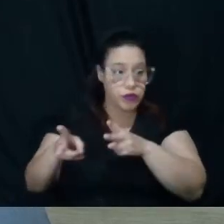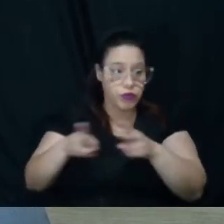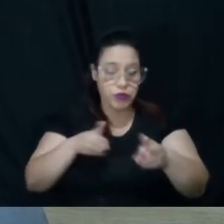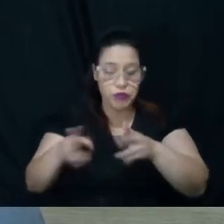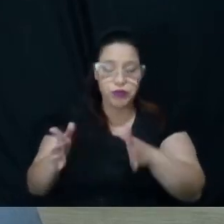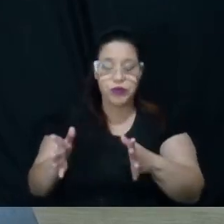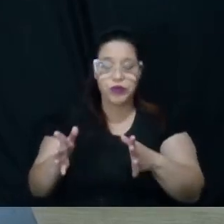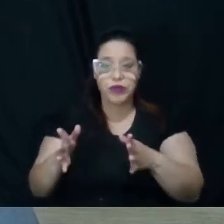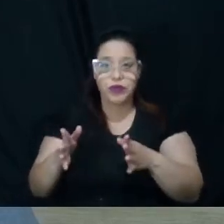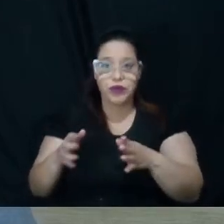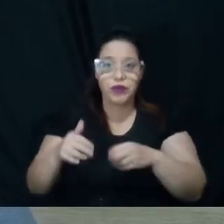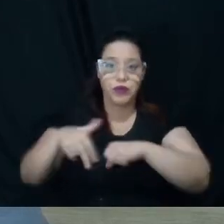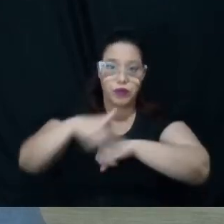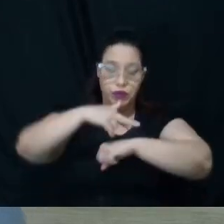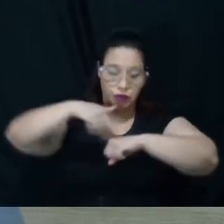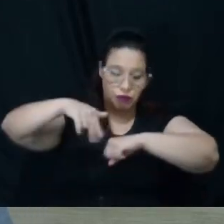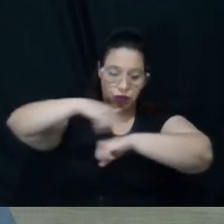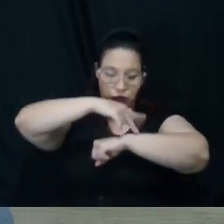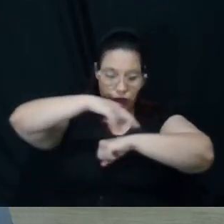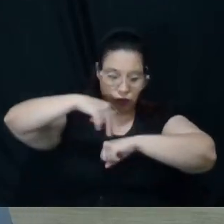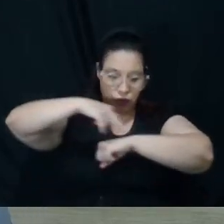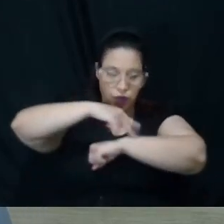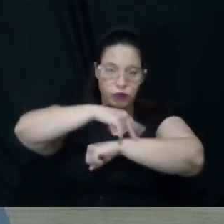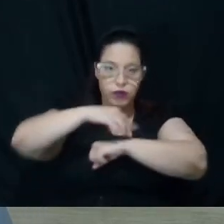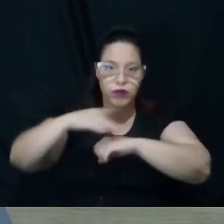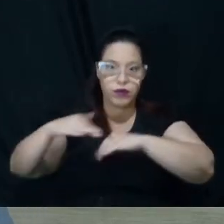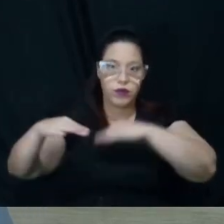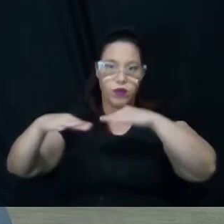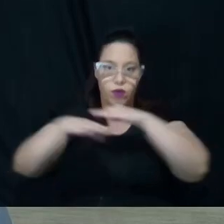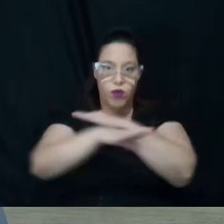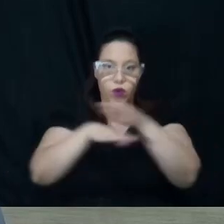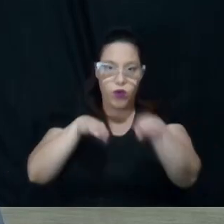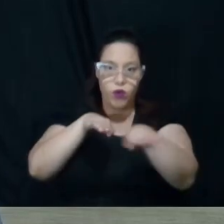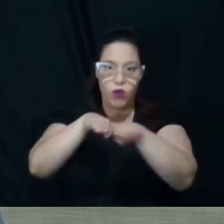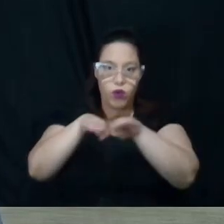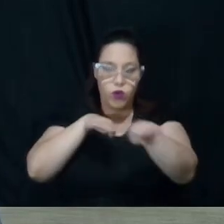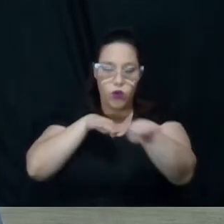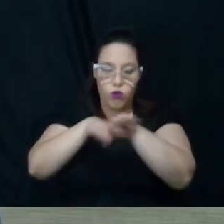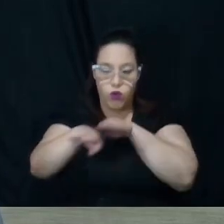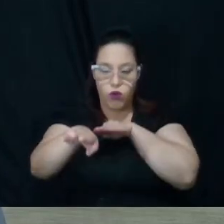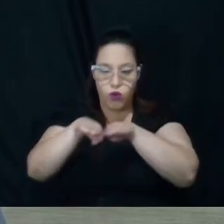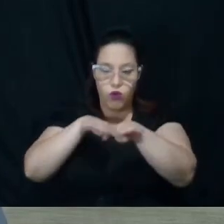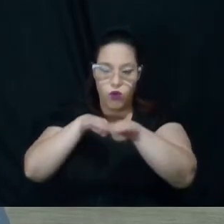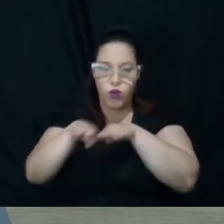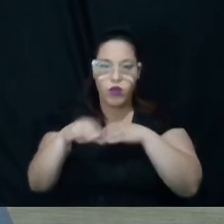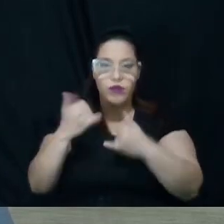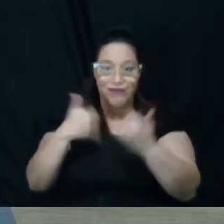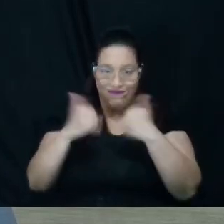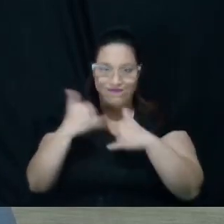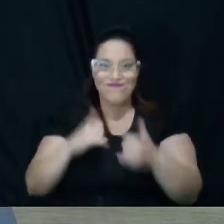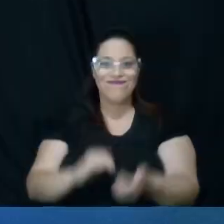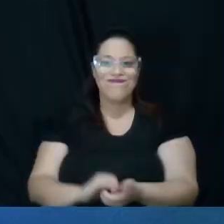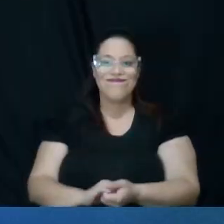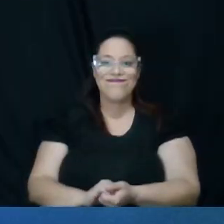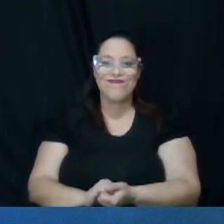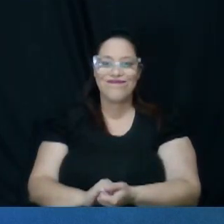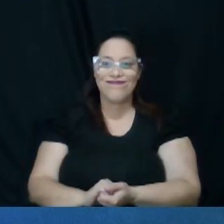trafegar nos locais onde não há um trânsito para esse tipo de